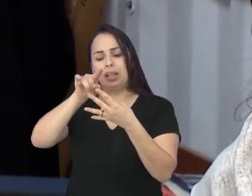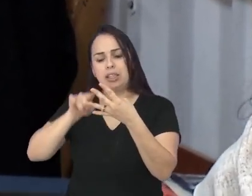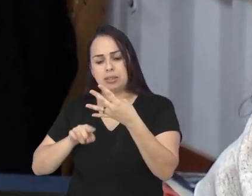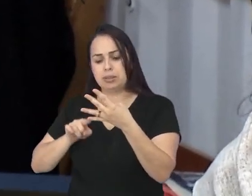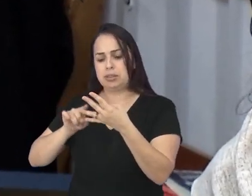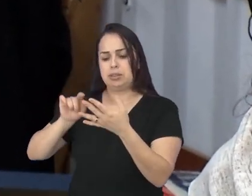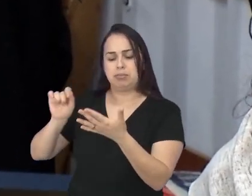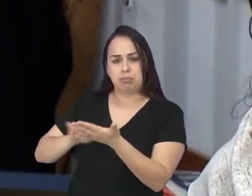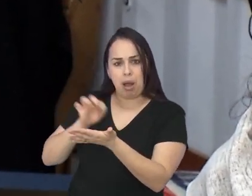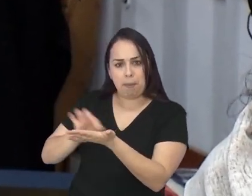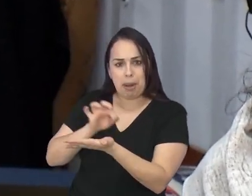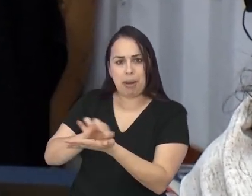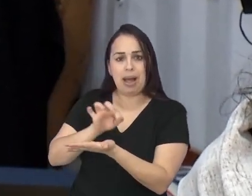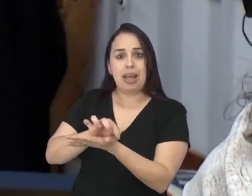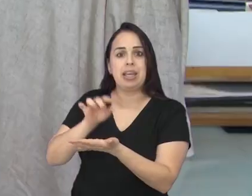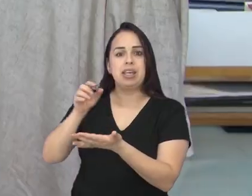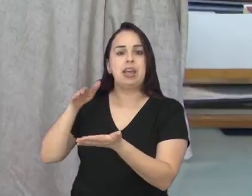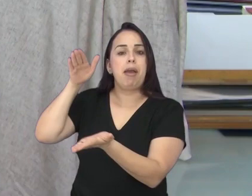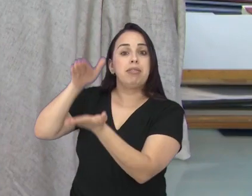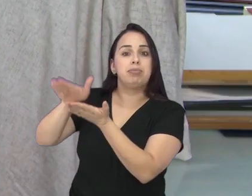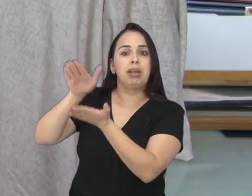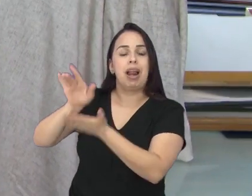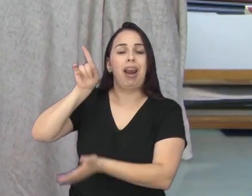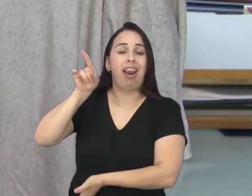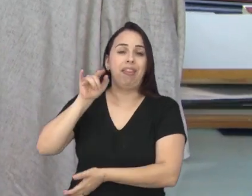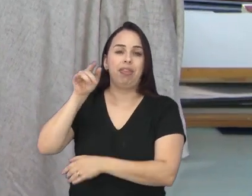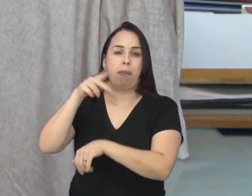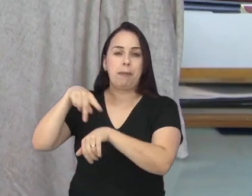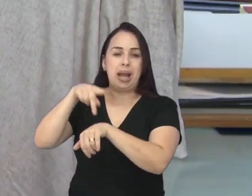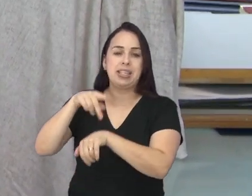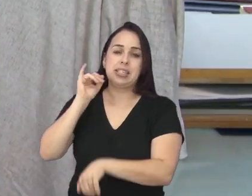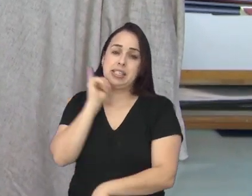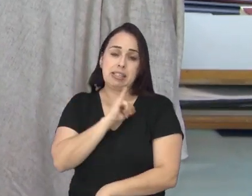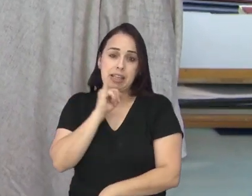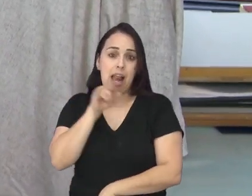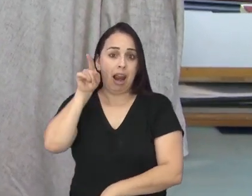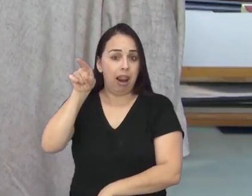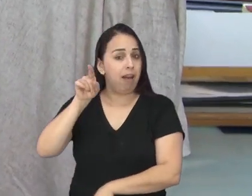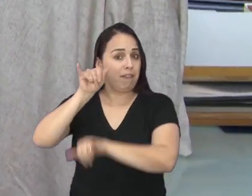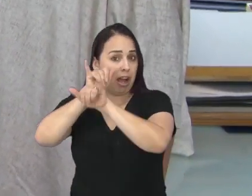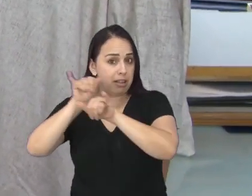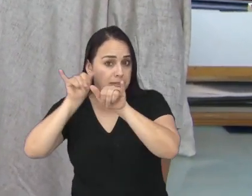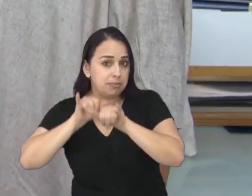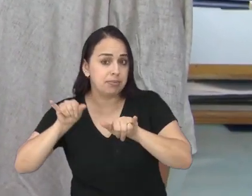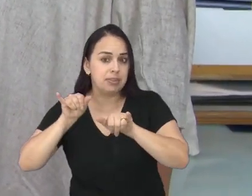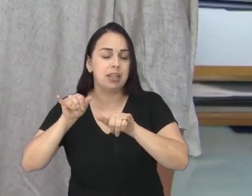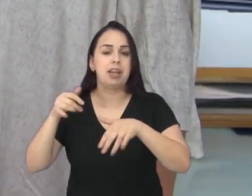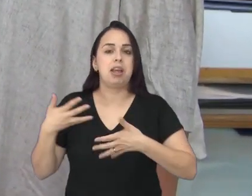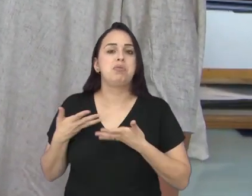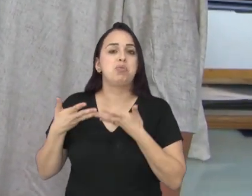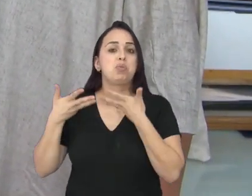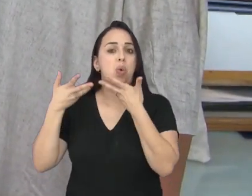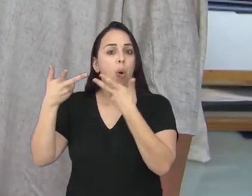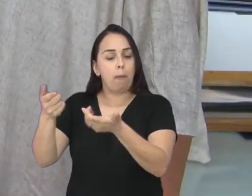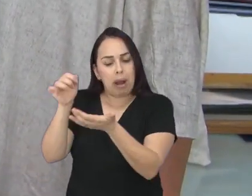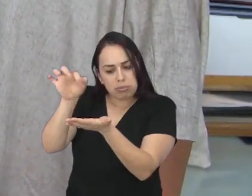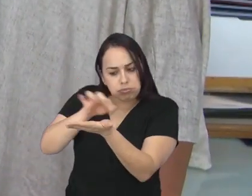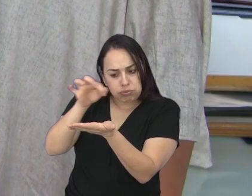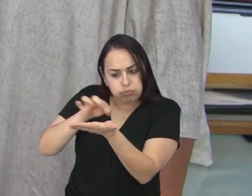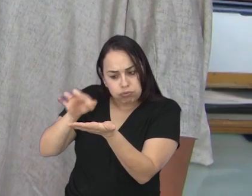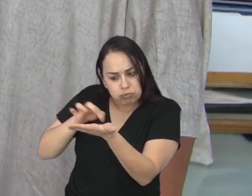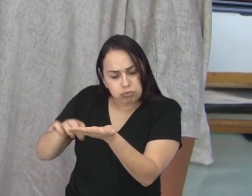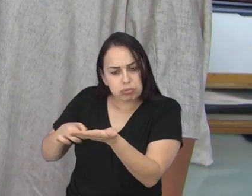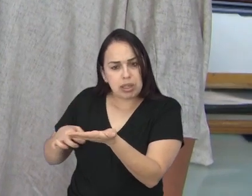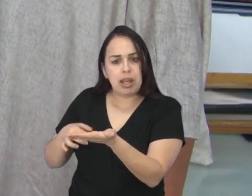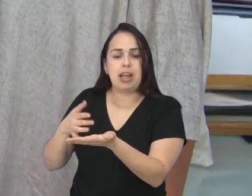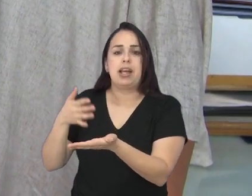isso é publicado na Itália, né? Isso vai para a Itália para ser divulgado lá. Então isso foi um convite, né, das pessoas que